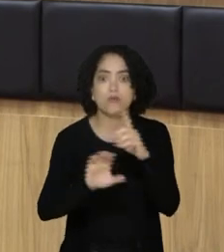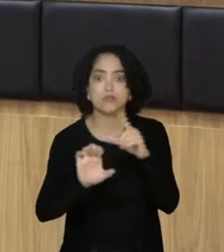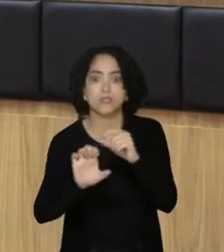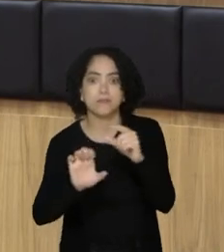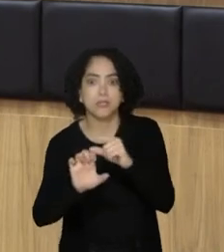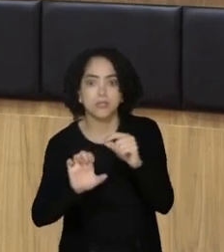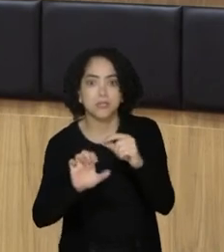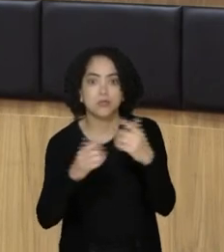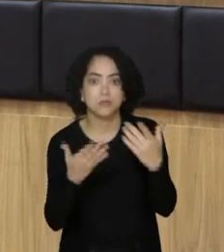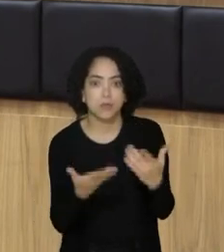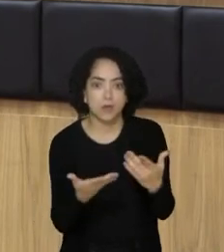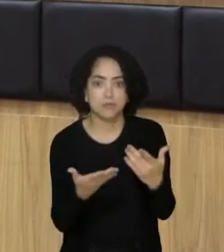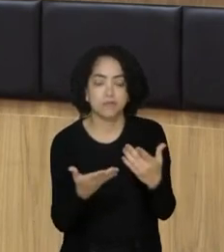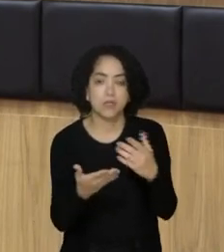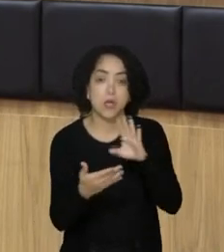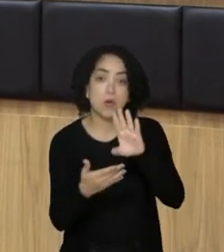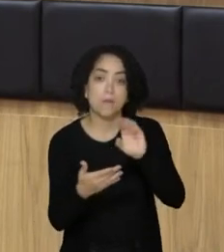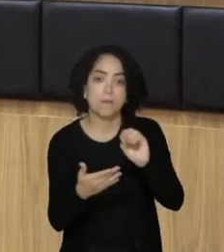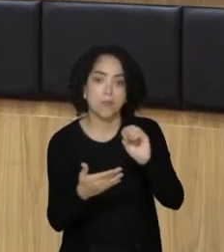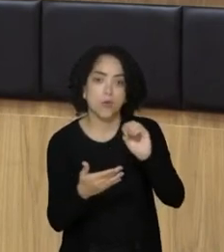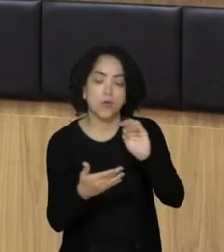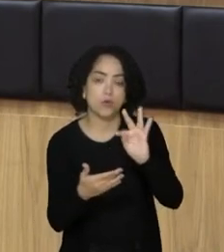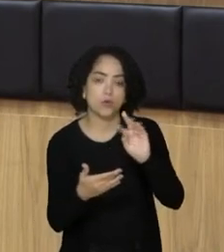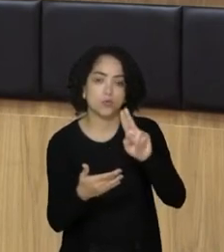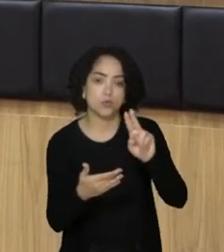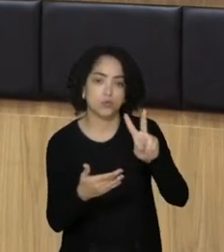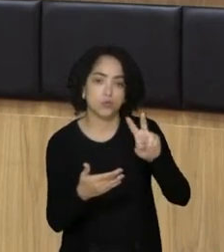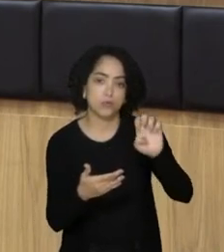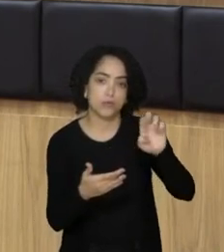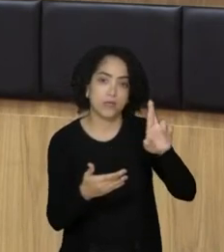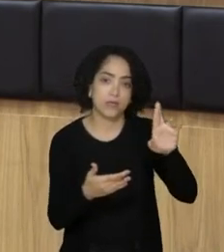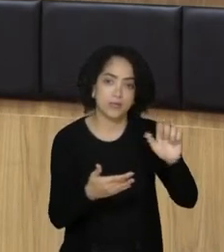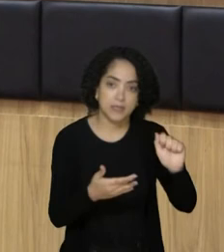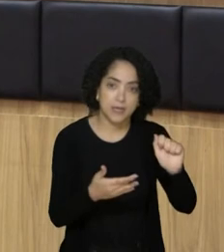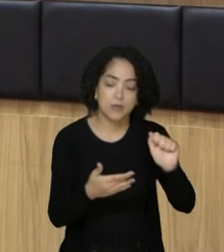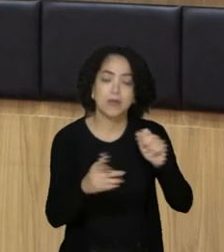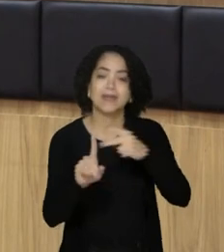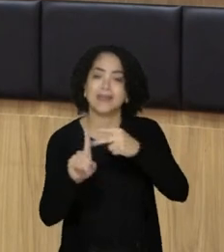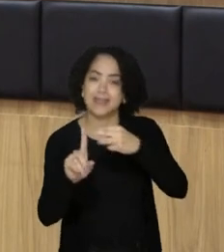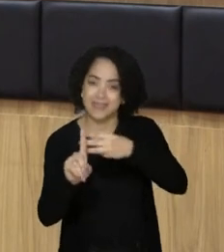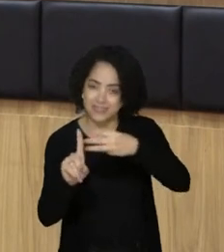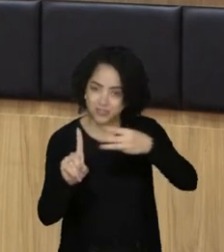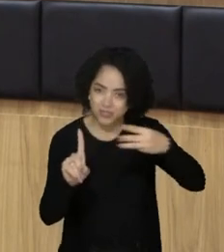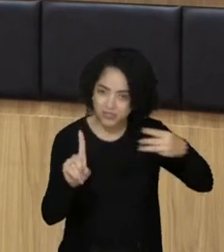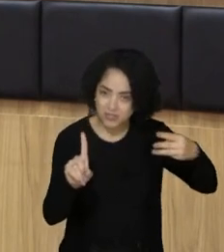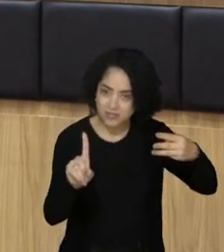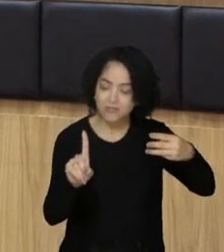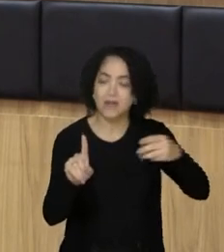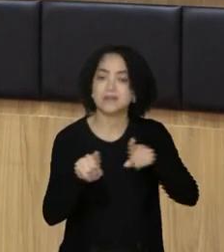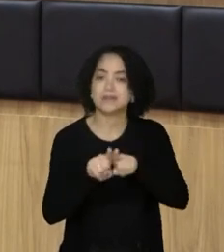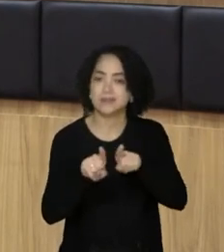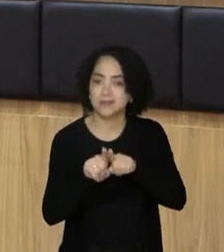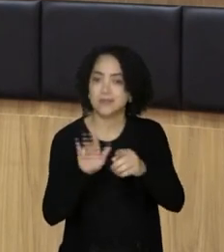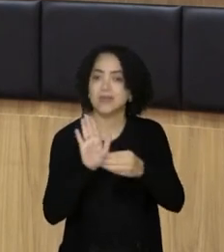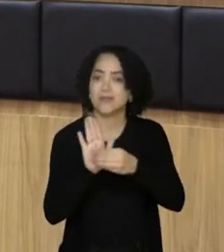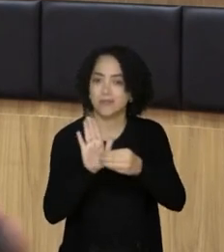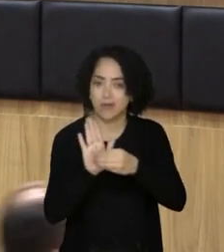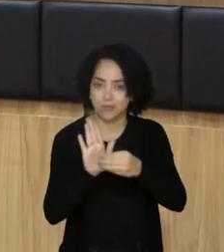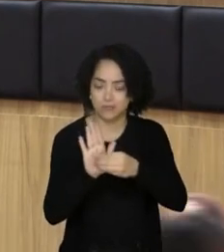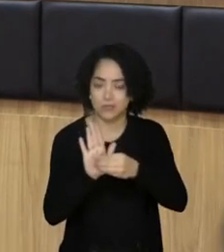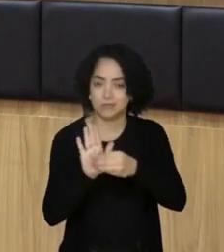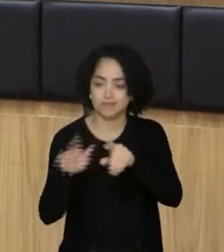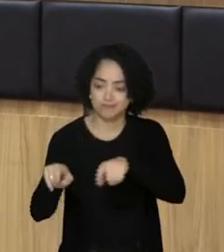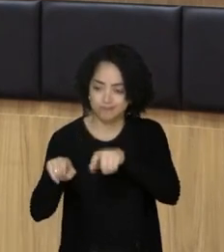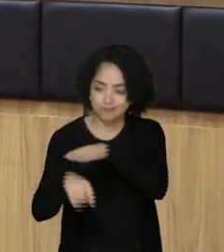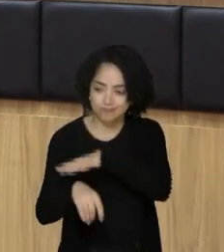como Botuverá por exemplo e também a rede trifásica na comunidade rural